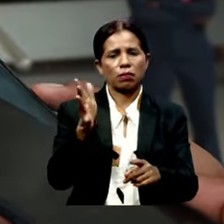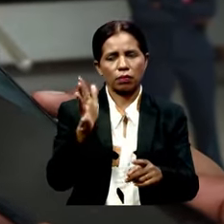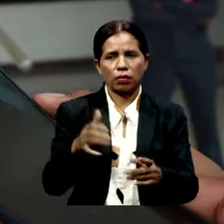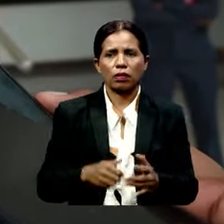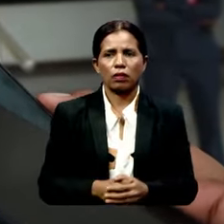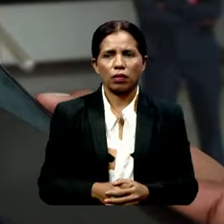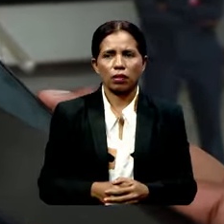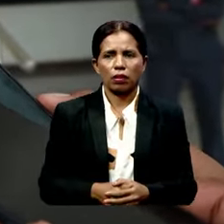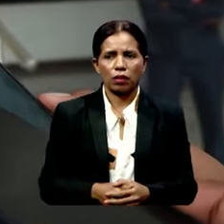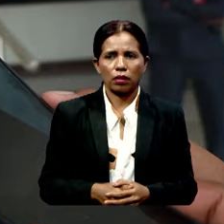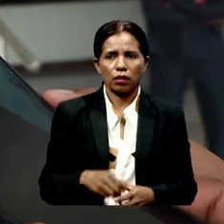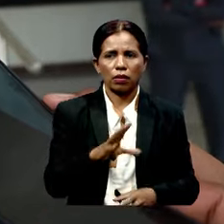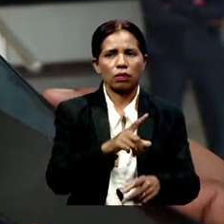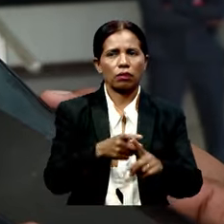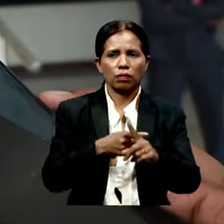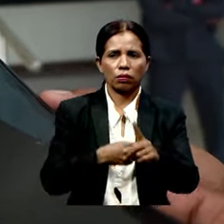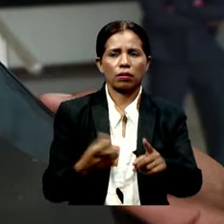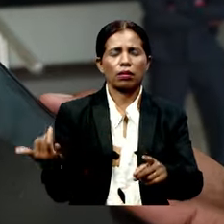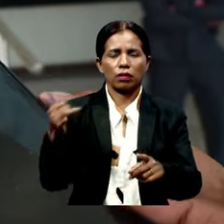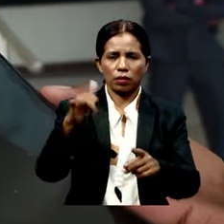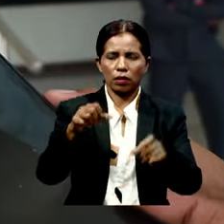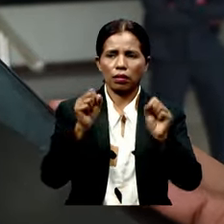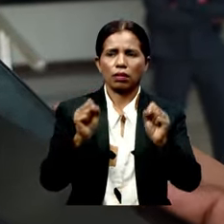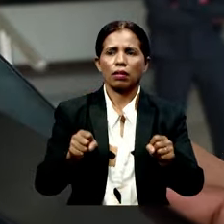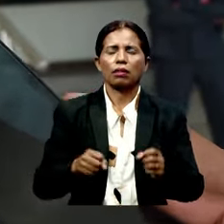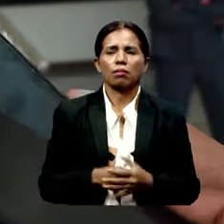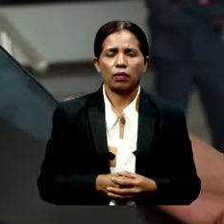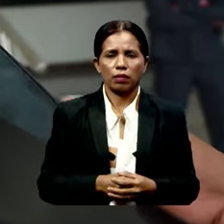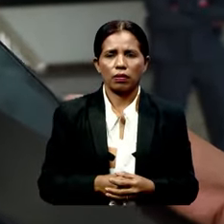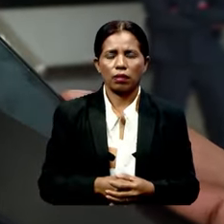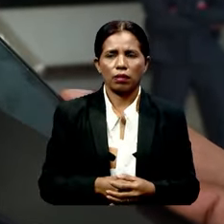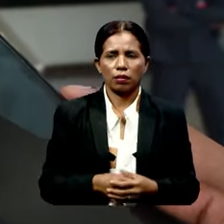fulano de $100 de combustível para ser a pele de loca.